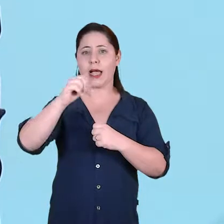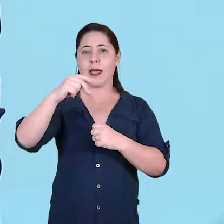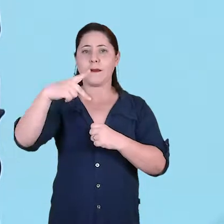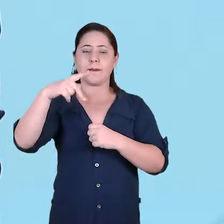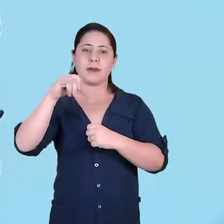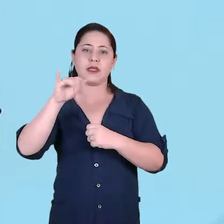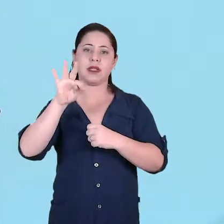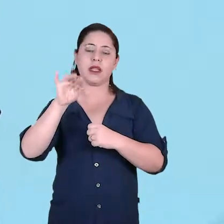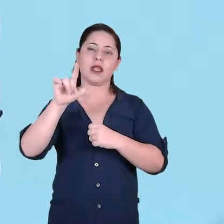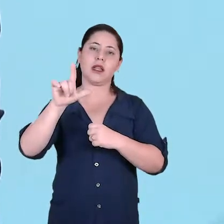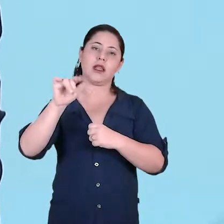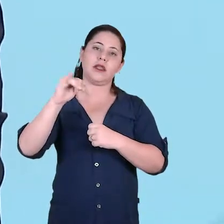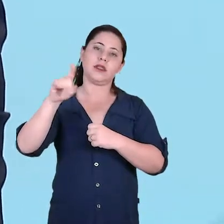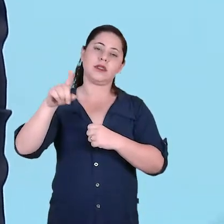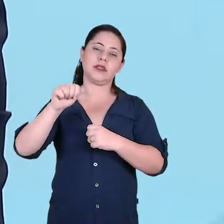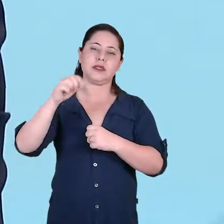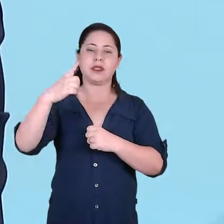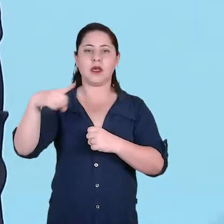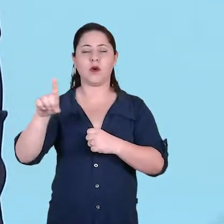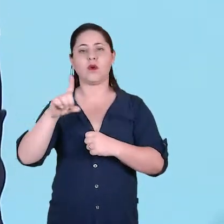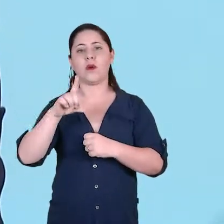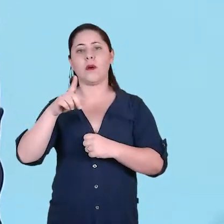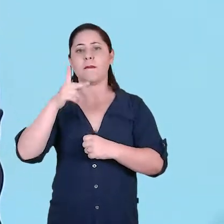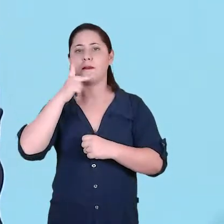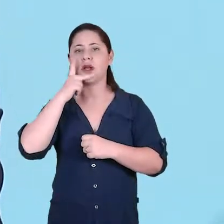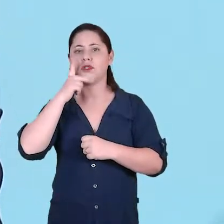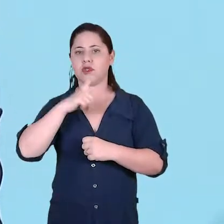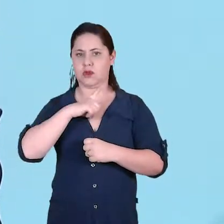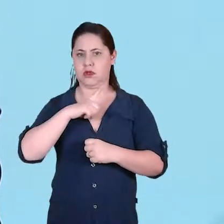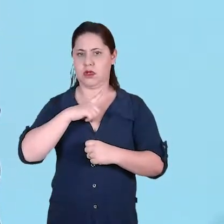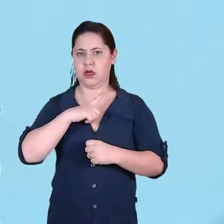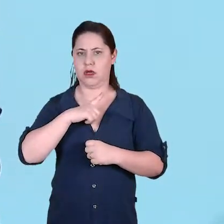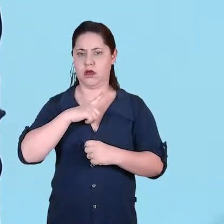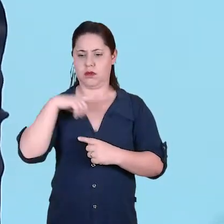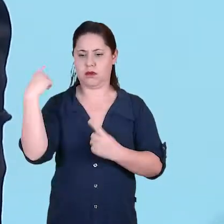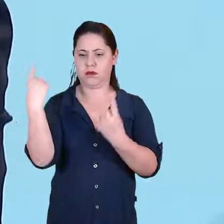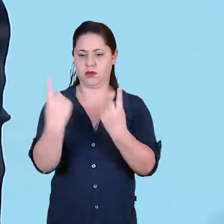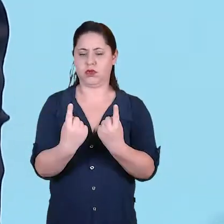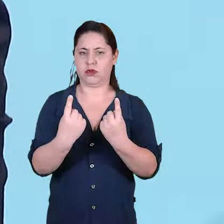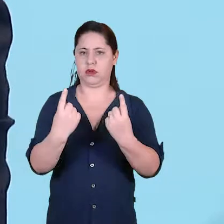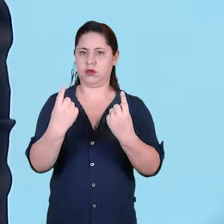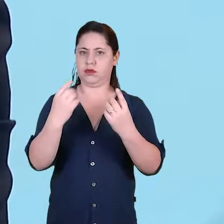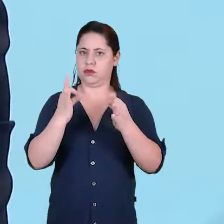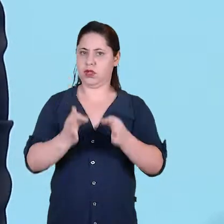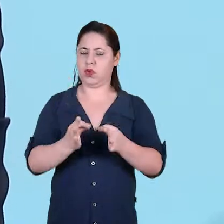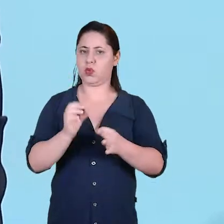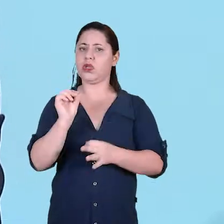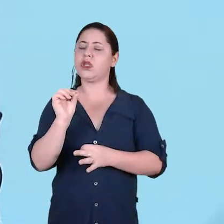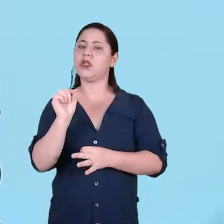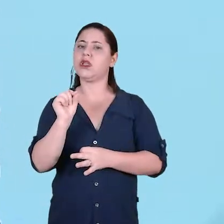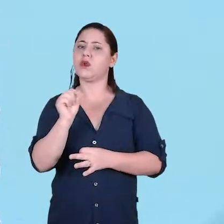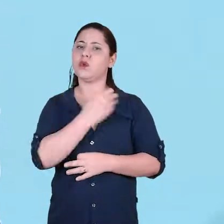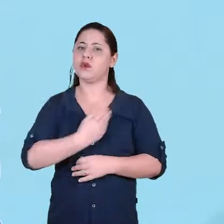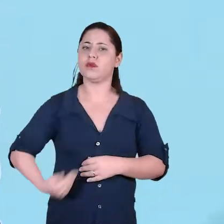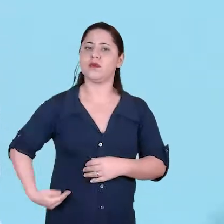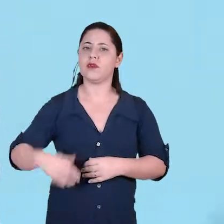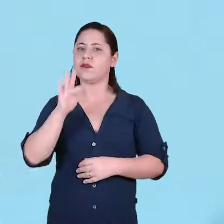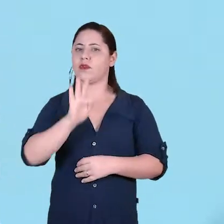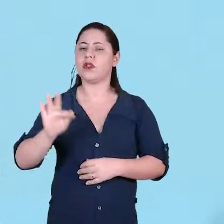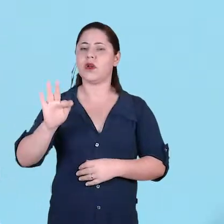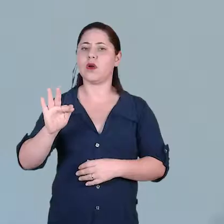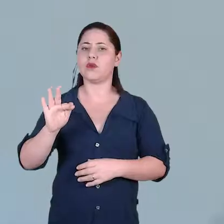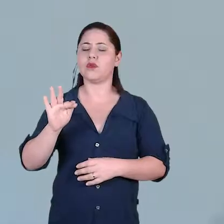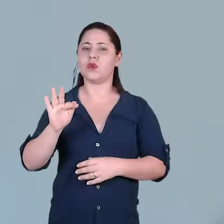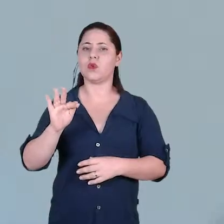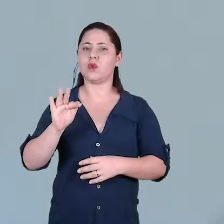né? O nosso partido ele tem uma posição muito clara. Na verdade, o que o governo federal queria fazer era a